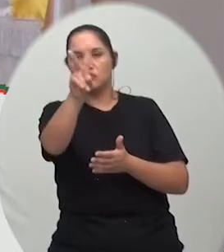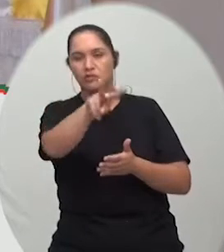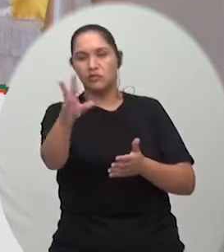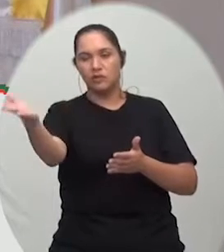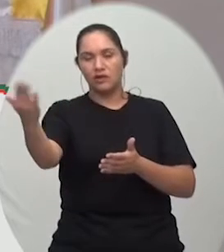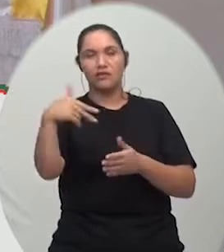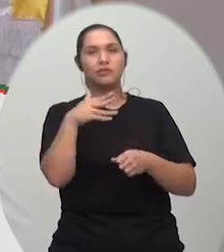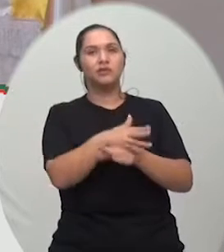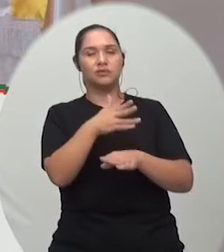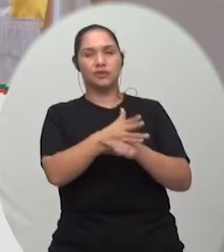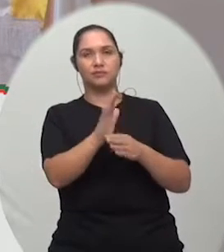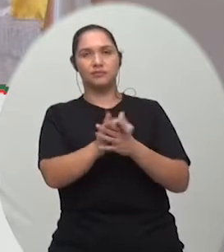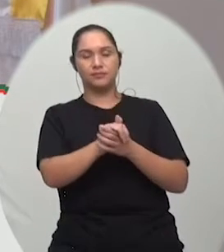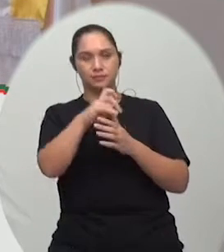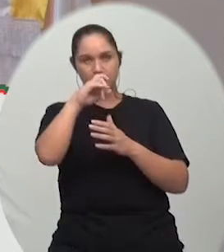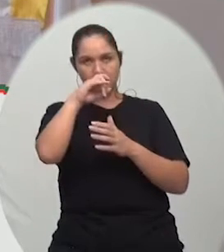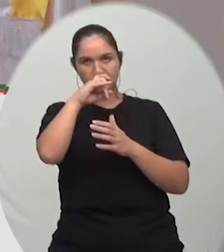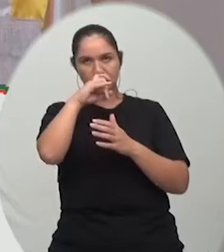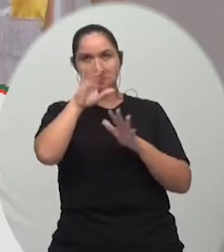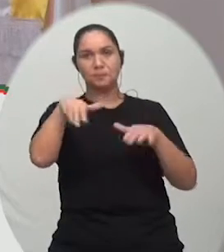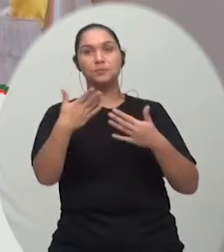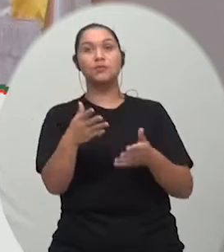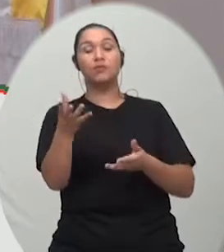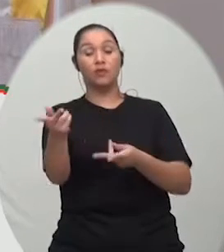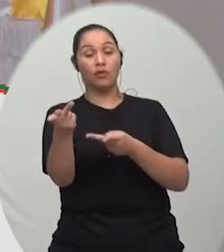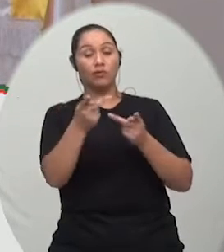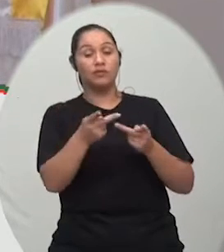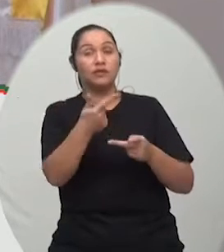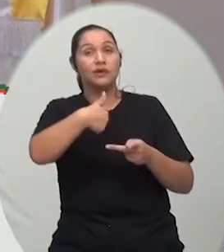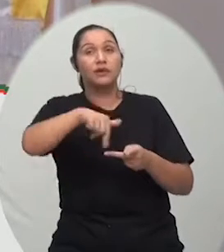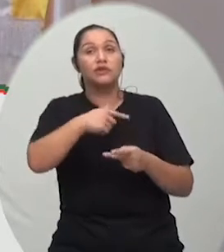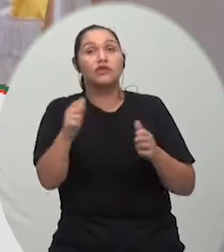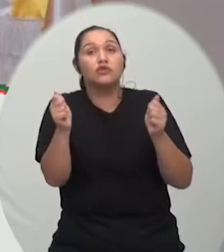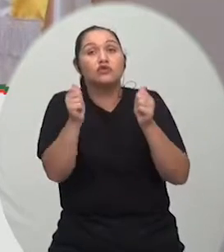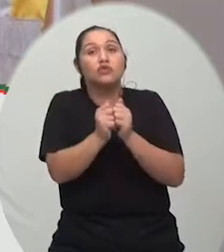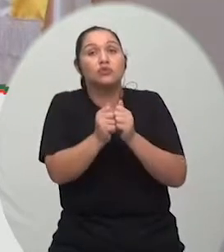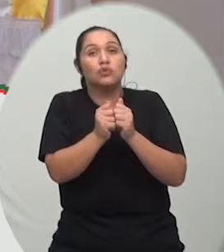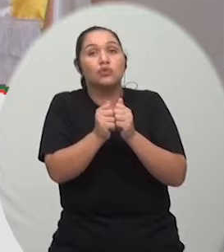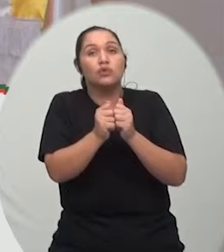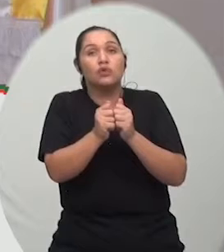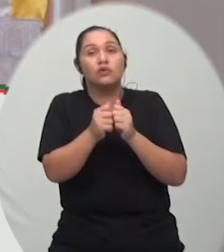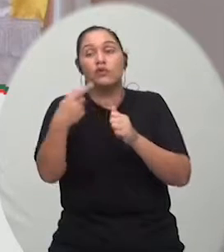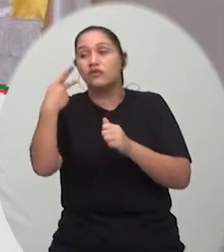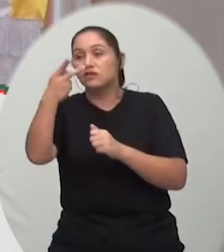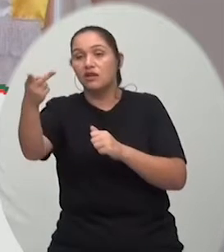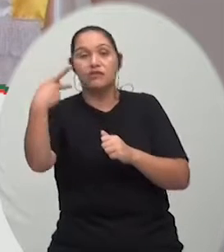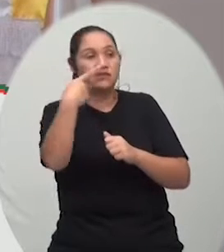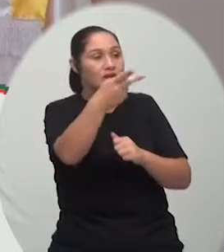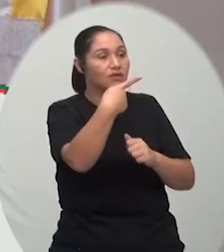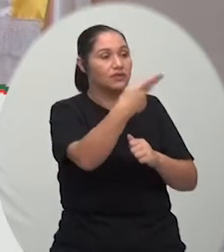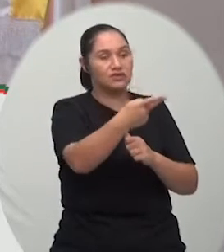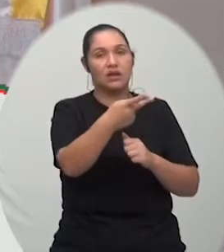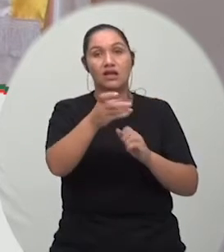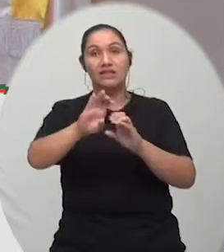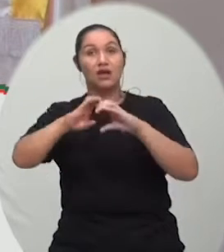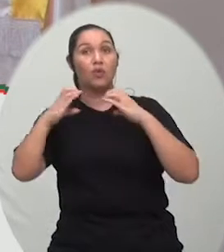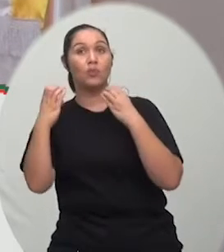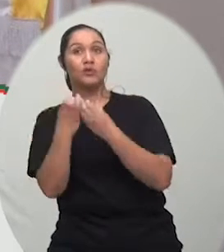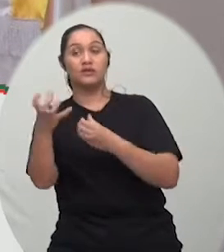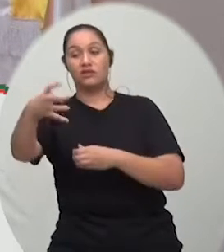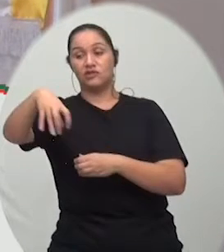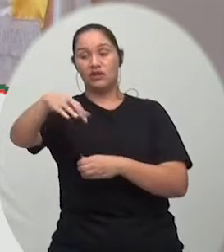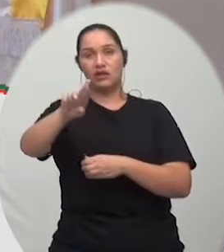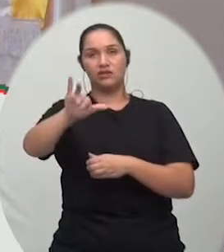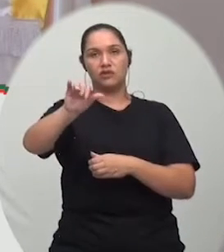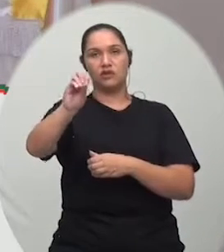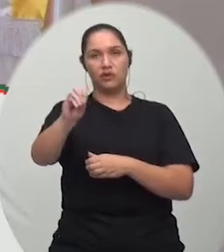vereadores. Para nós fazermos algumas visitas nas comunidades do distrito do Rio Maina, Júlio Colombo, que lá nós temos